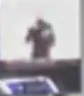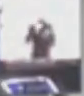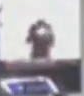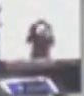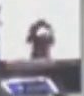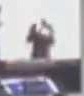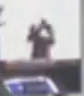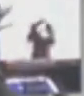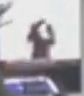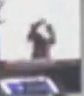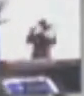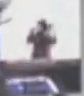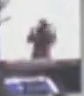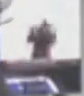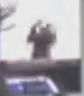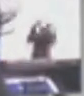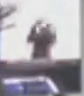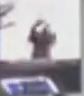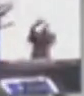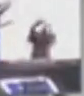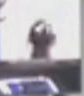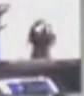para hoje, uma sessão da semana,